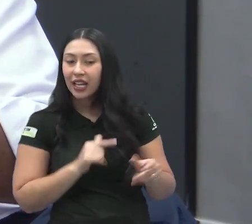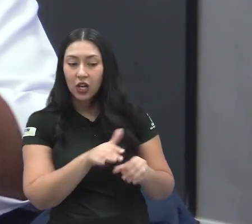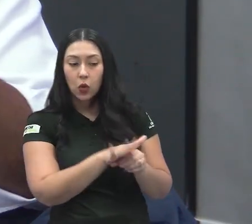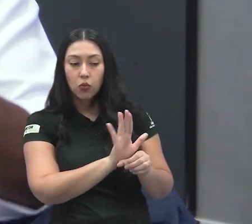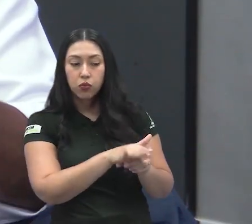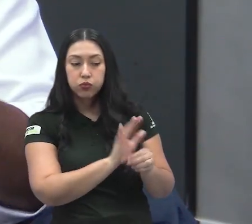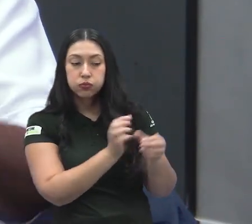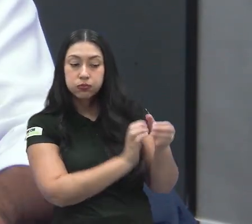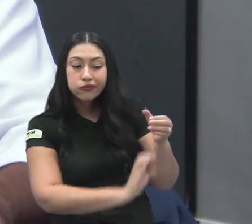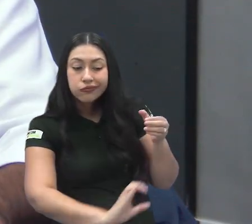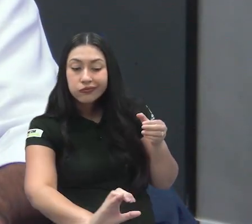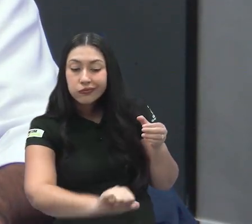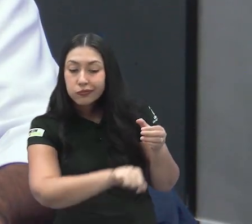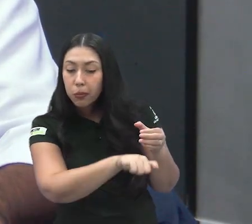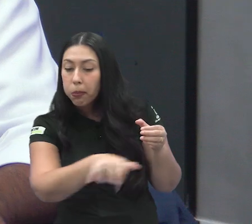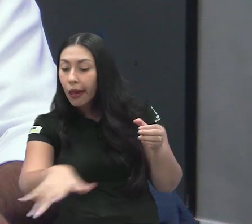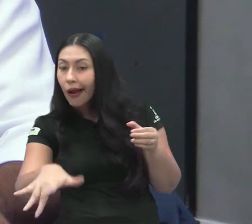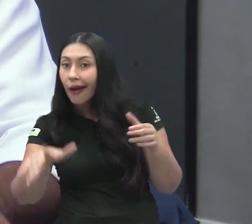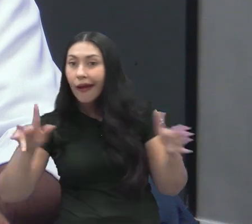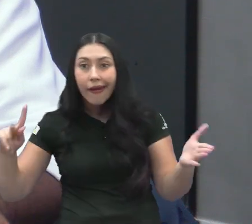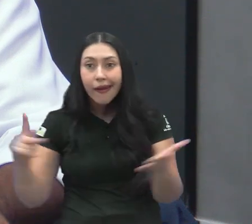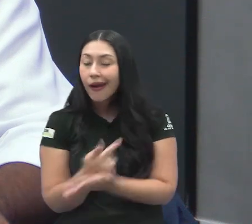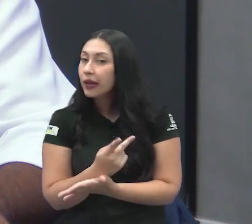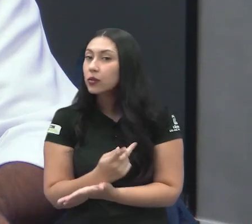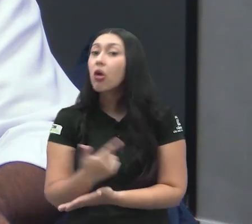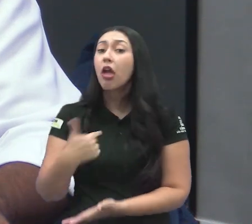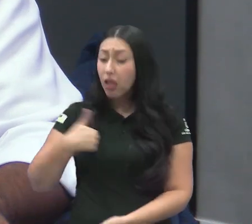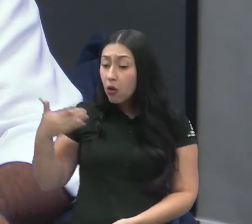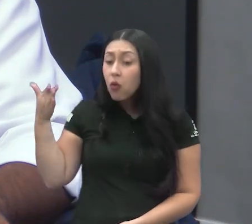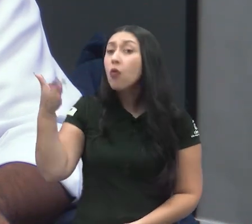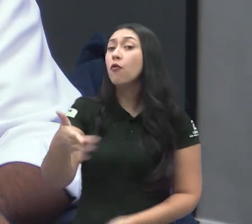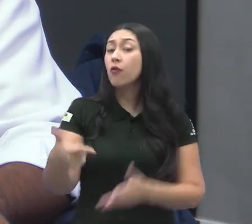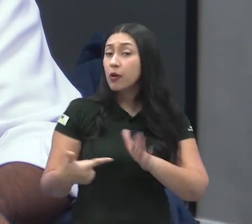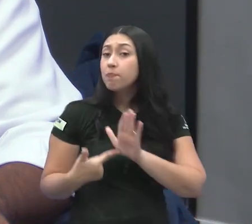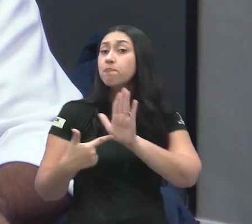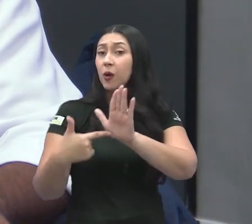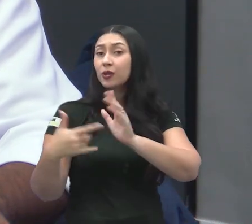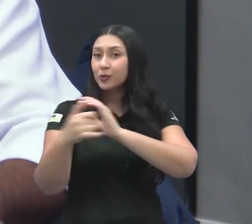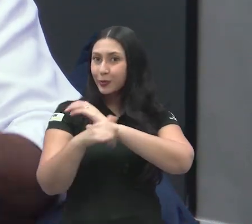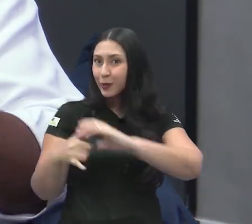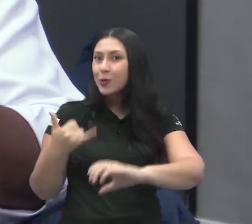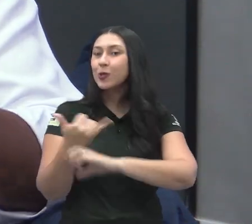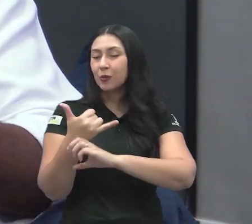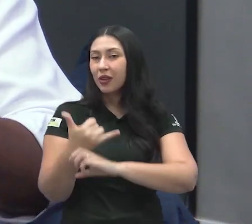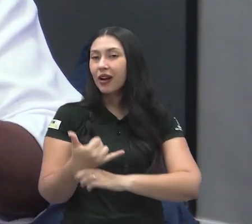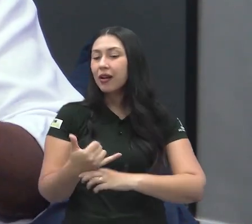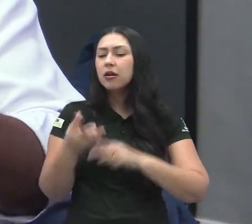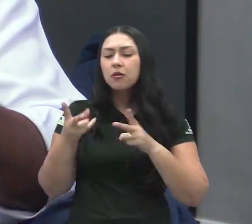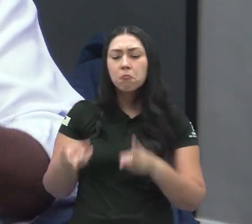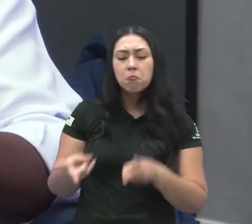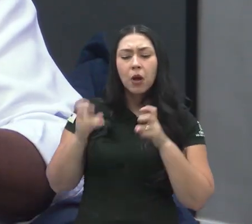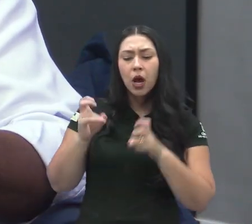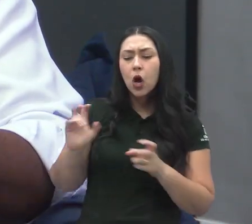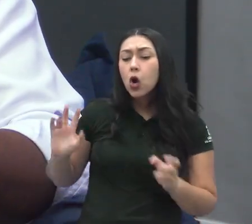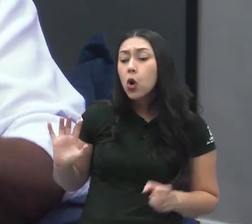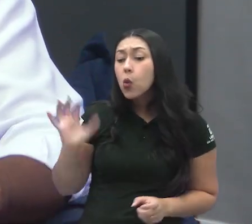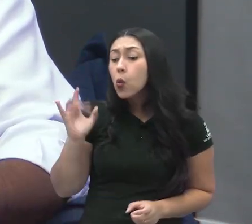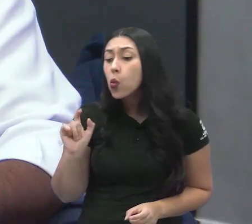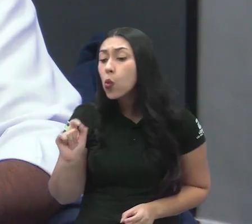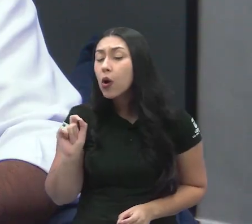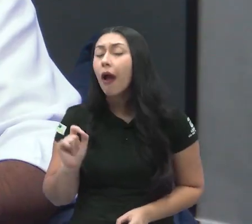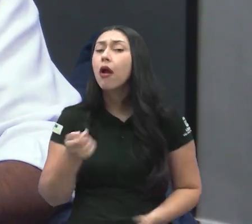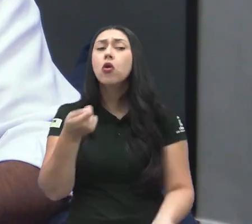esgoto, o vereador Lino Bispo está ali com o canal Fala Cidadão. E ali a gente vai, então, verificar o que está acontecendo e